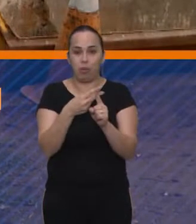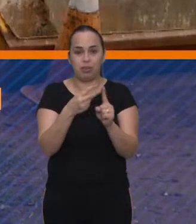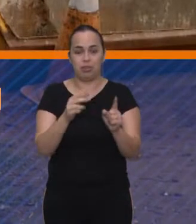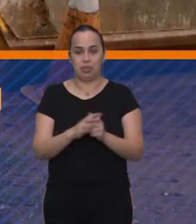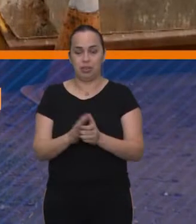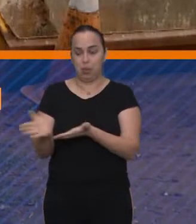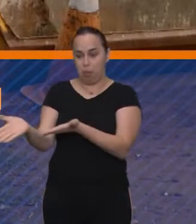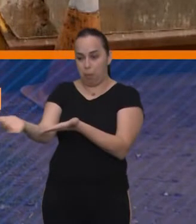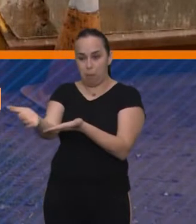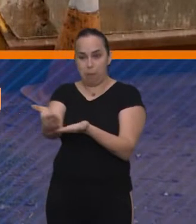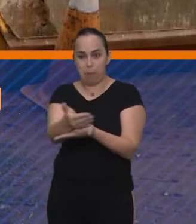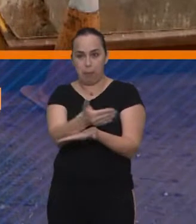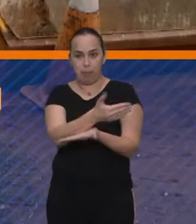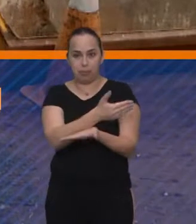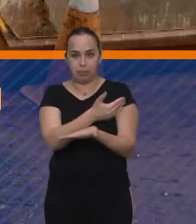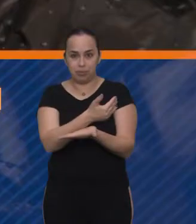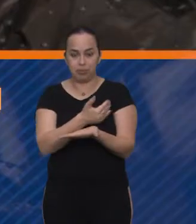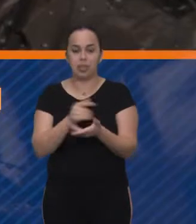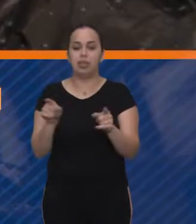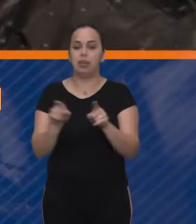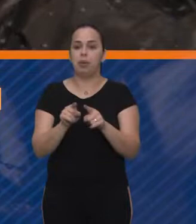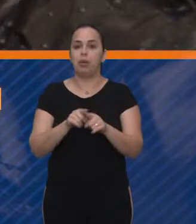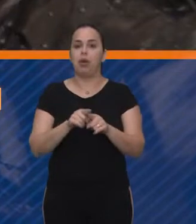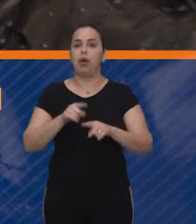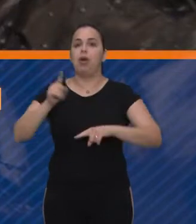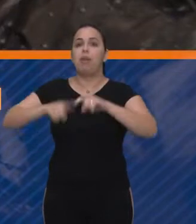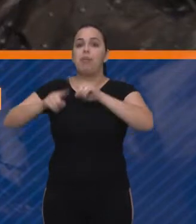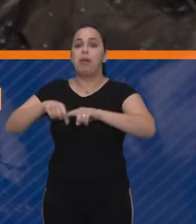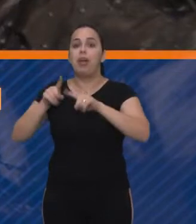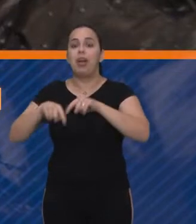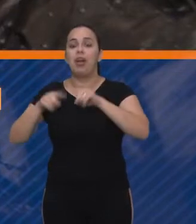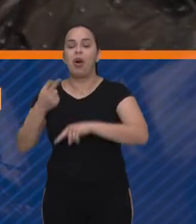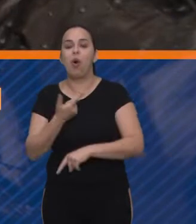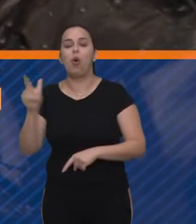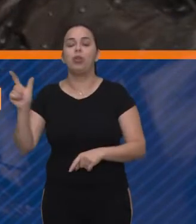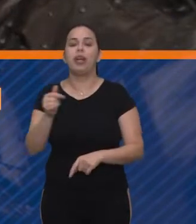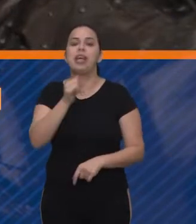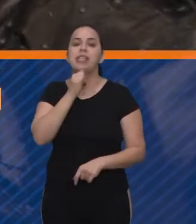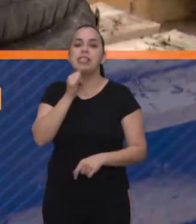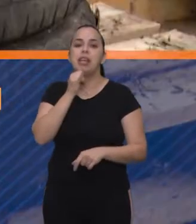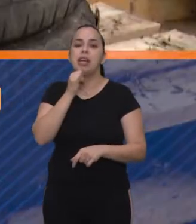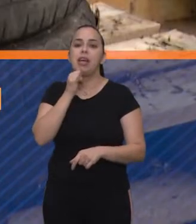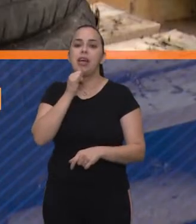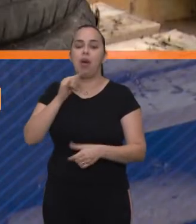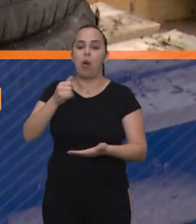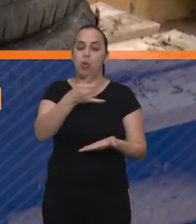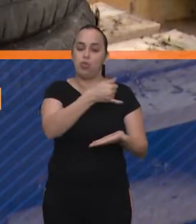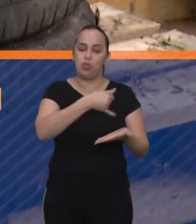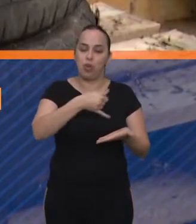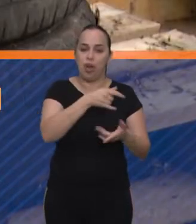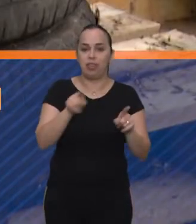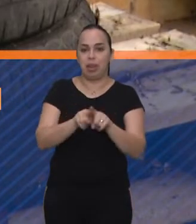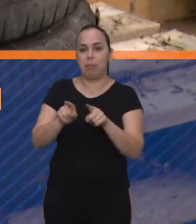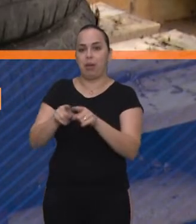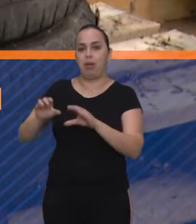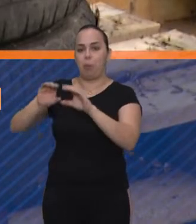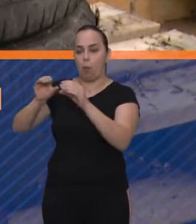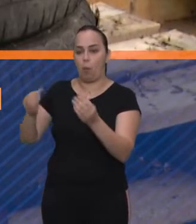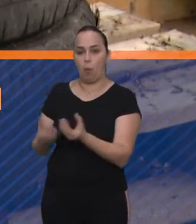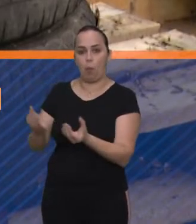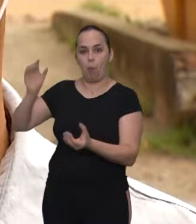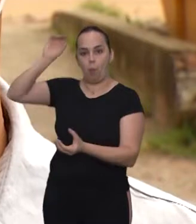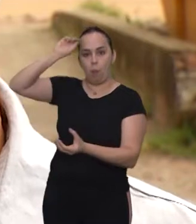na quantidade de resíduos de construção coletados outros materiais também registraram aumento no descarte é o caso do óleo de cozinha